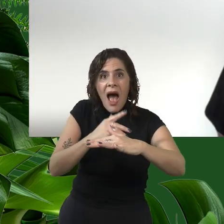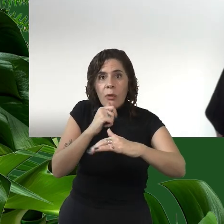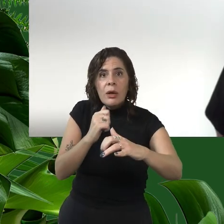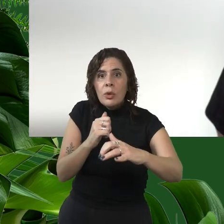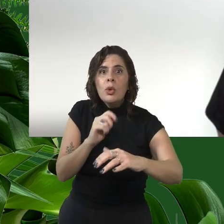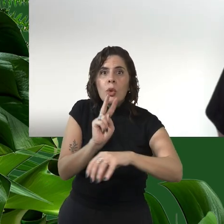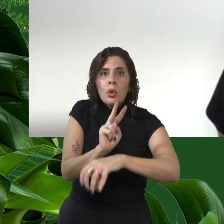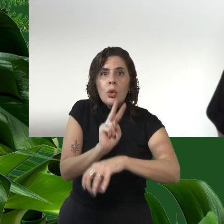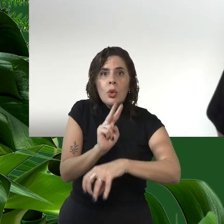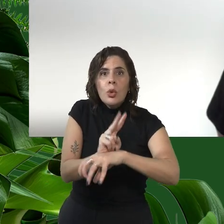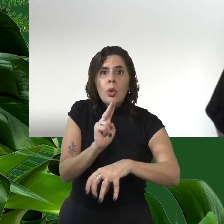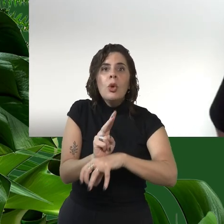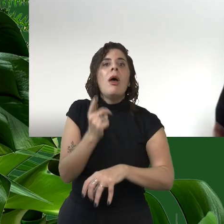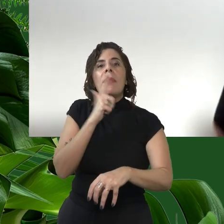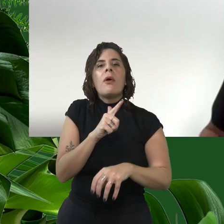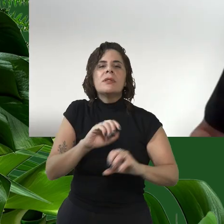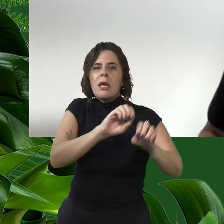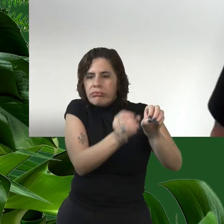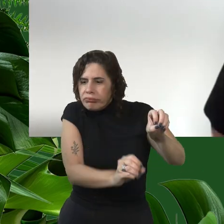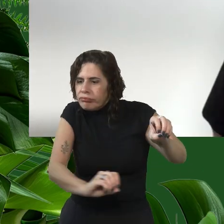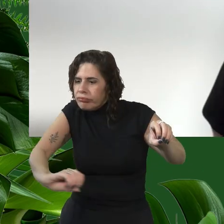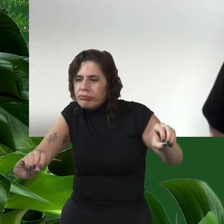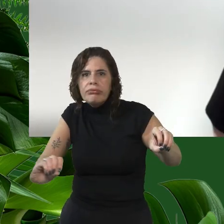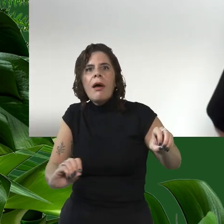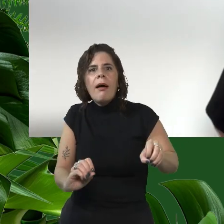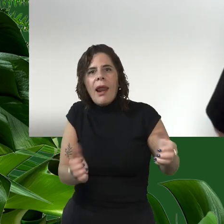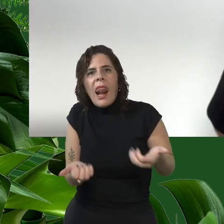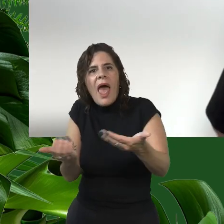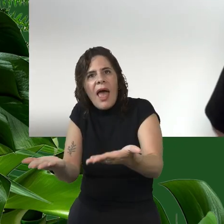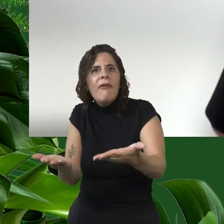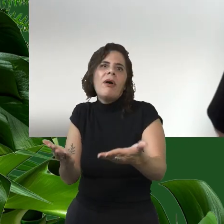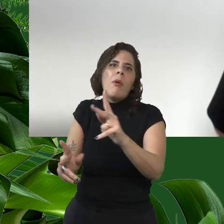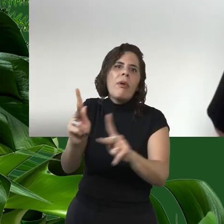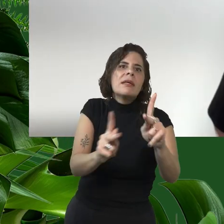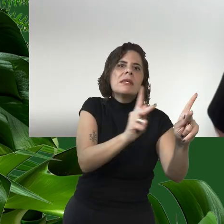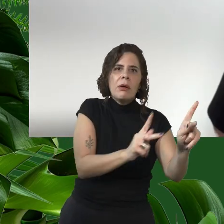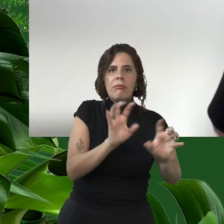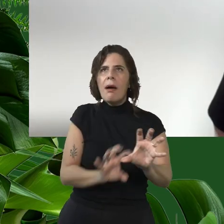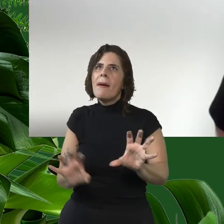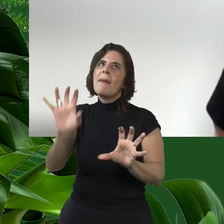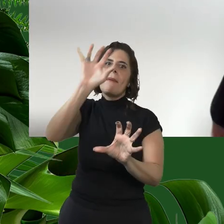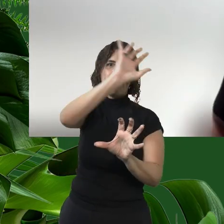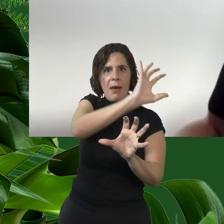de mananciais de abastecimento público. Então, a gente está indo para outras regiões do Brasil, sempre